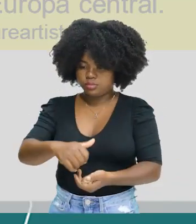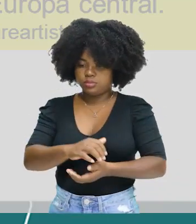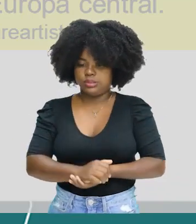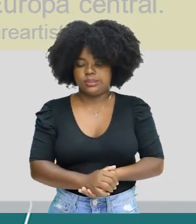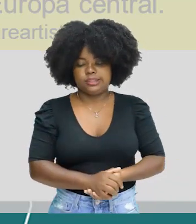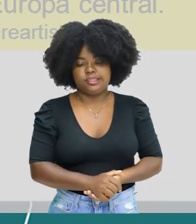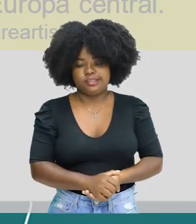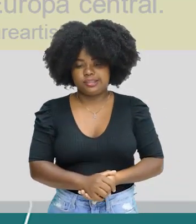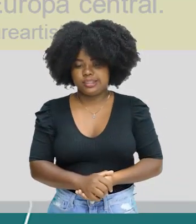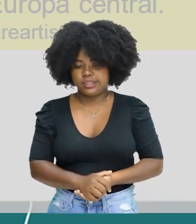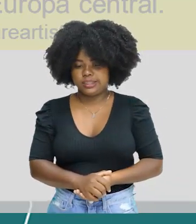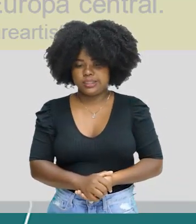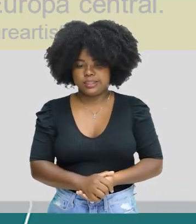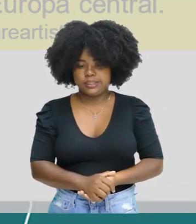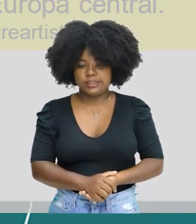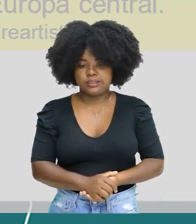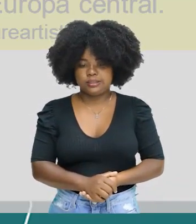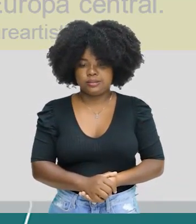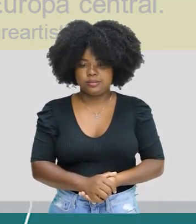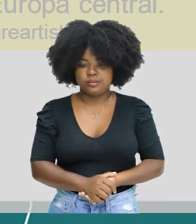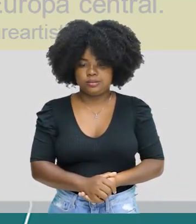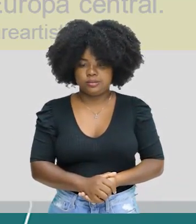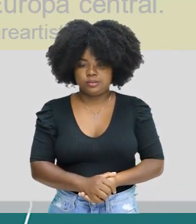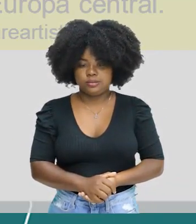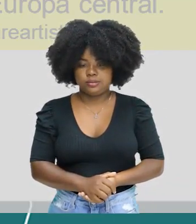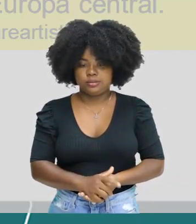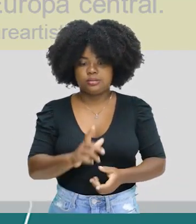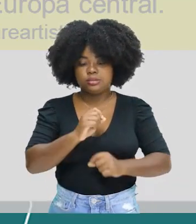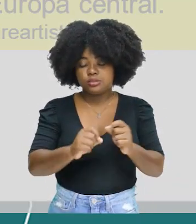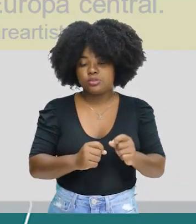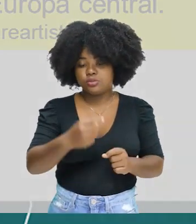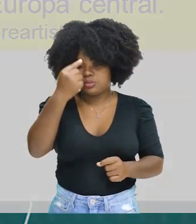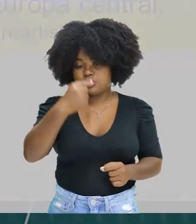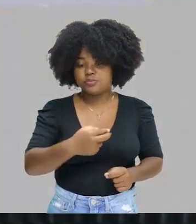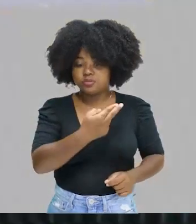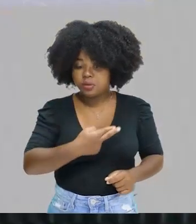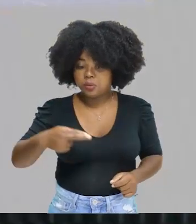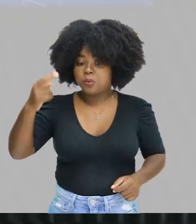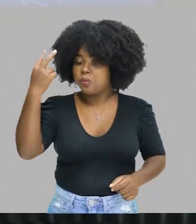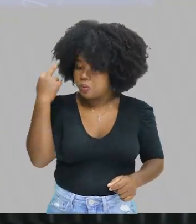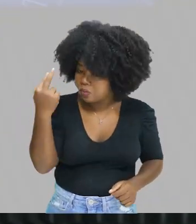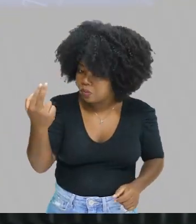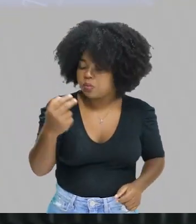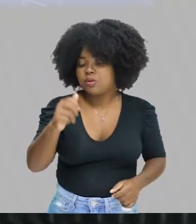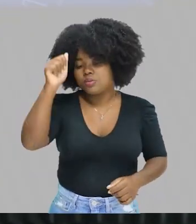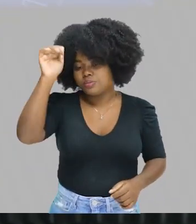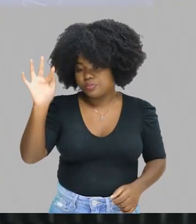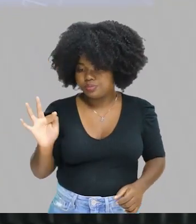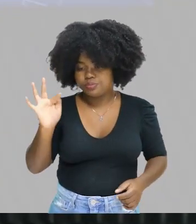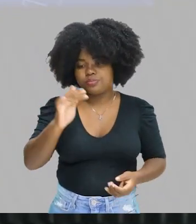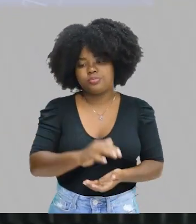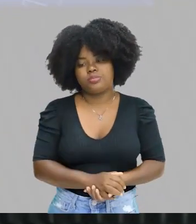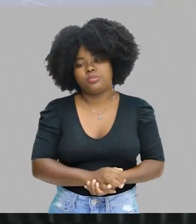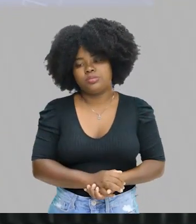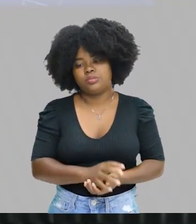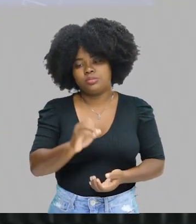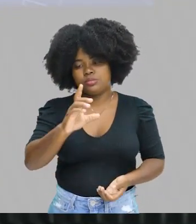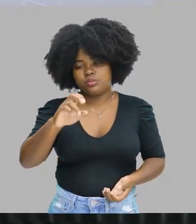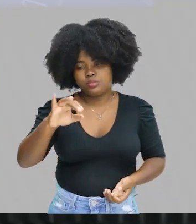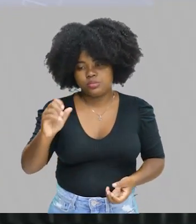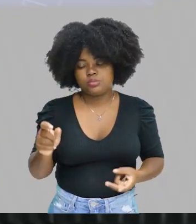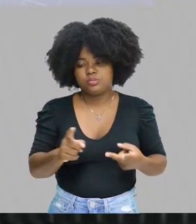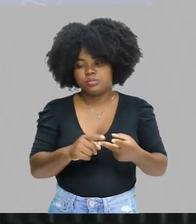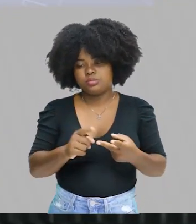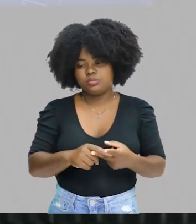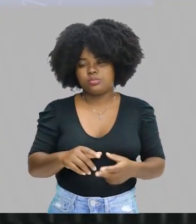Onde eram mais comuns? Gente, você tem esculturas de figuras religiosas históricas na África, na Oceania, na América